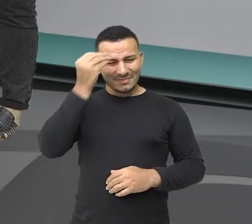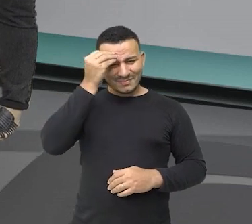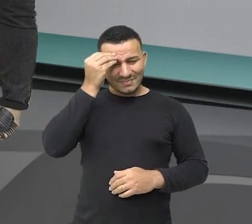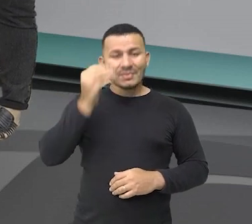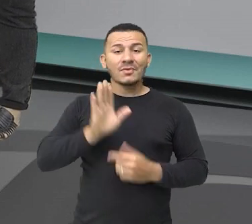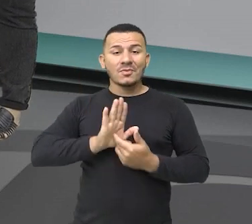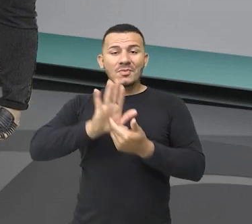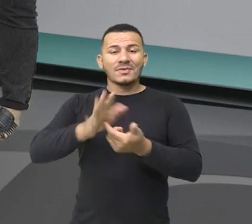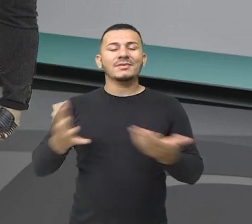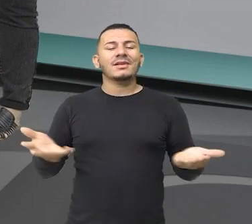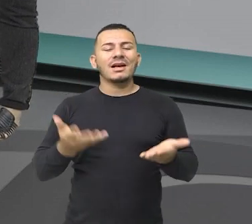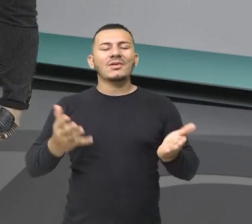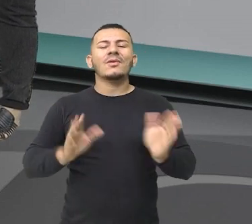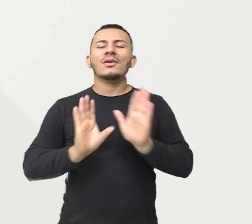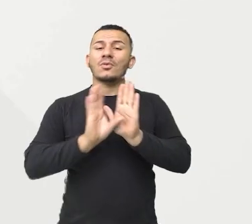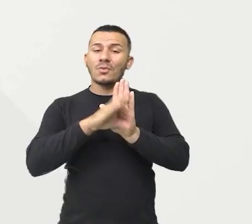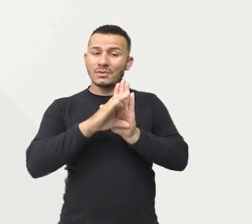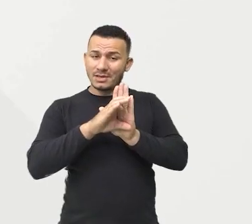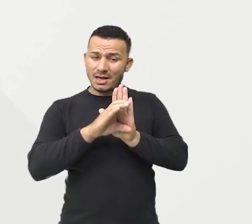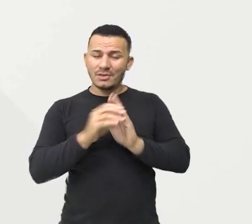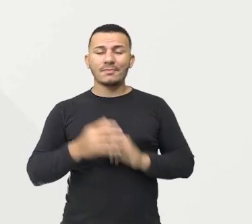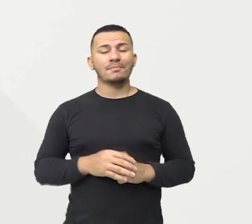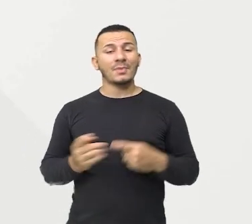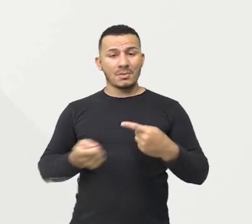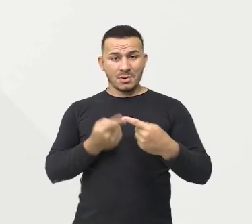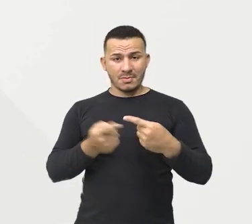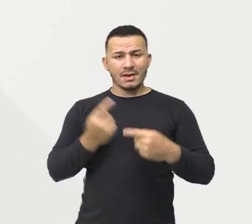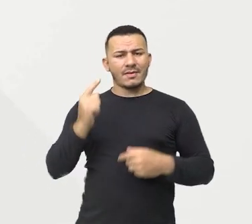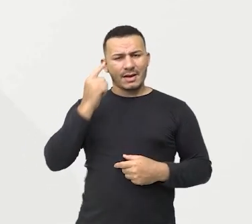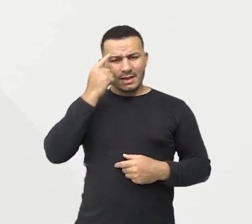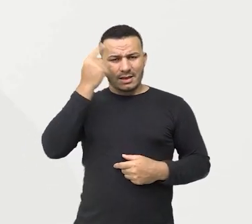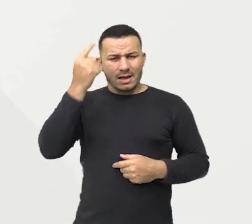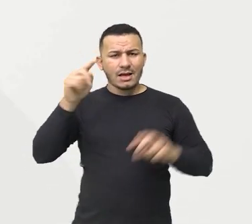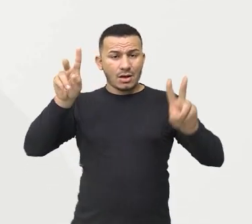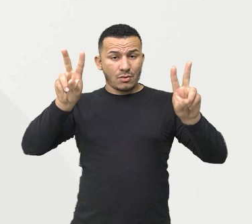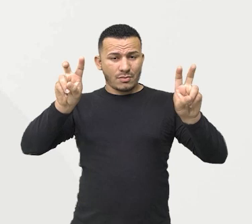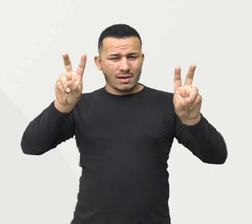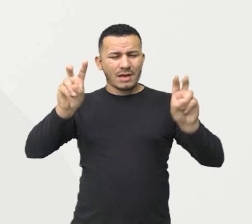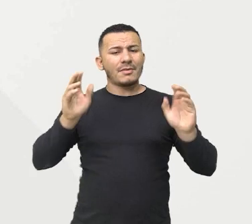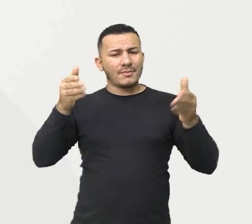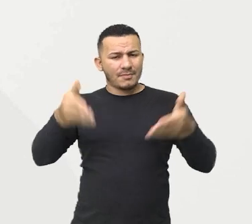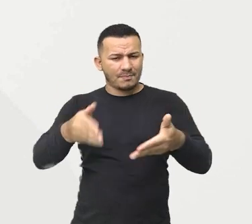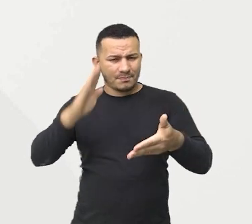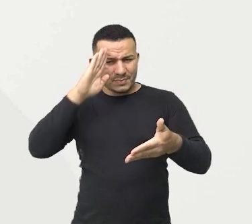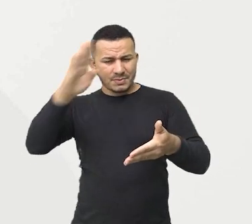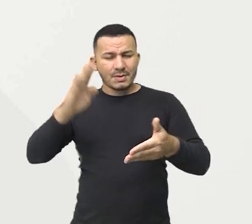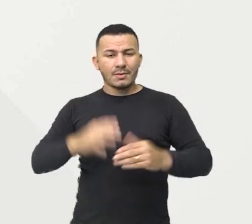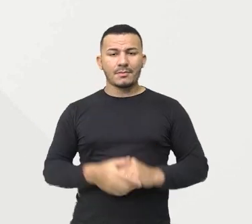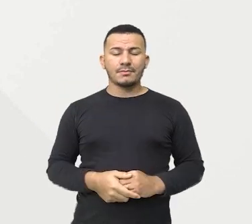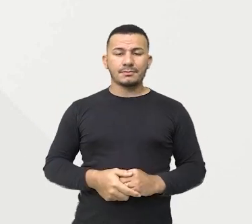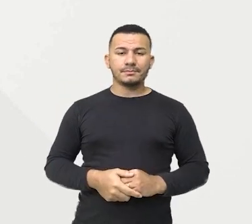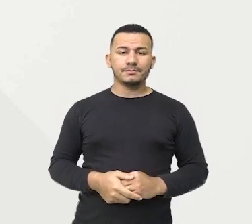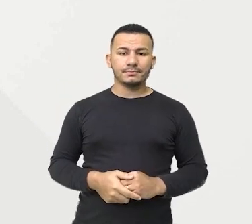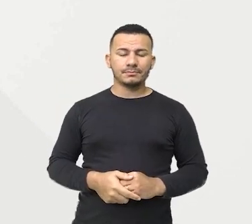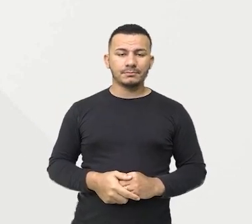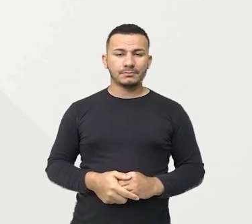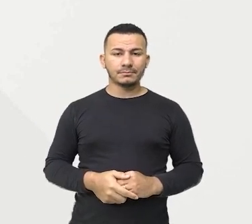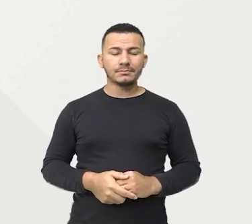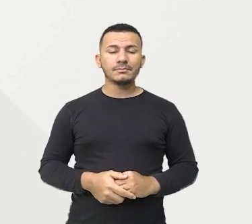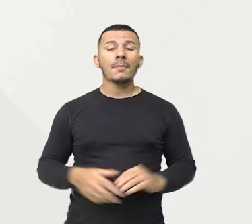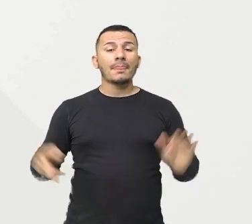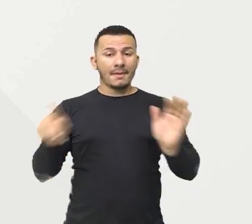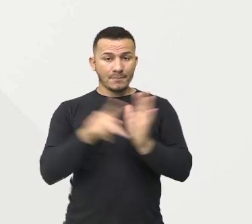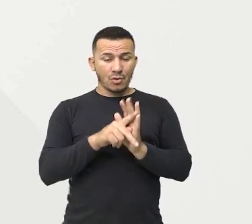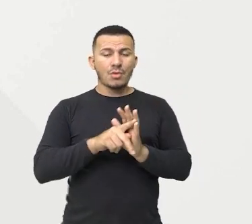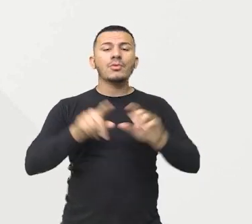O que é uma ideia central? Vamos lá então na cartela? A ideia central é a frase do parágrafo